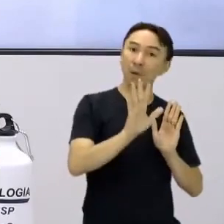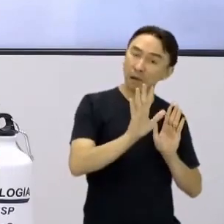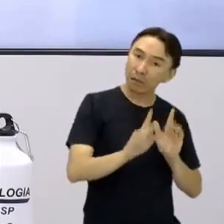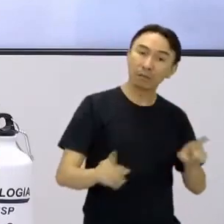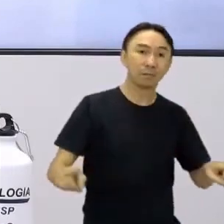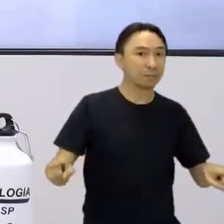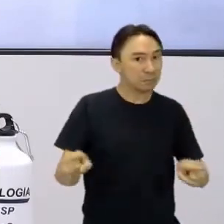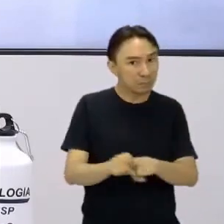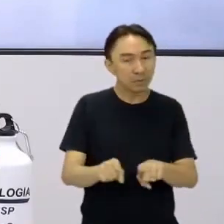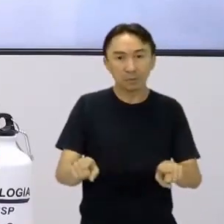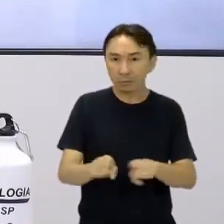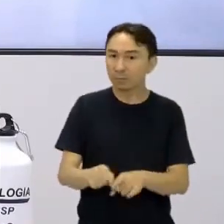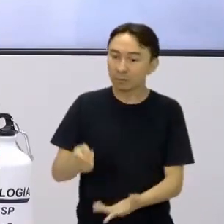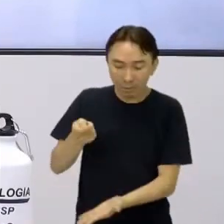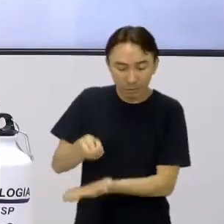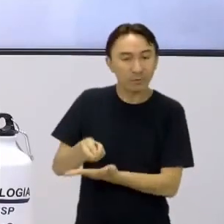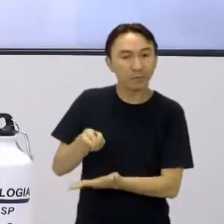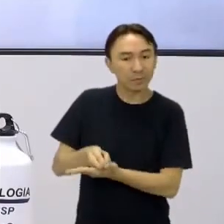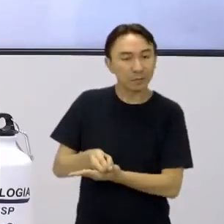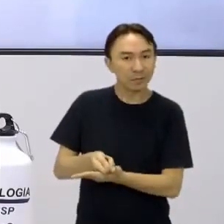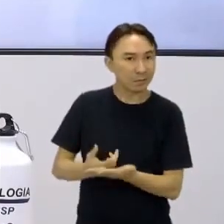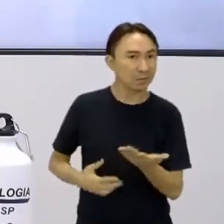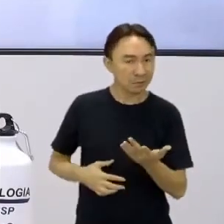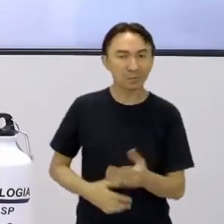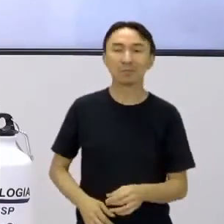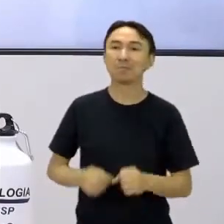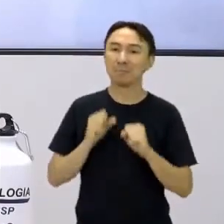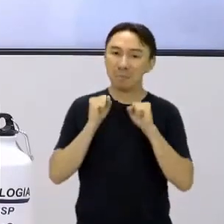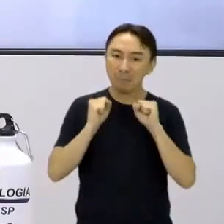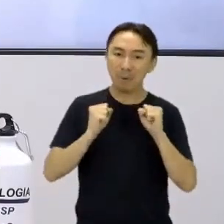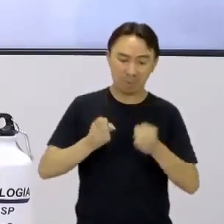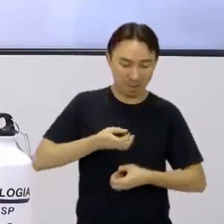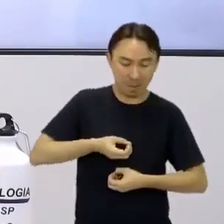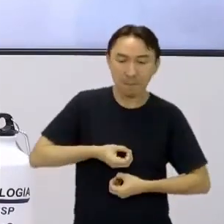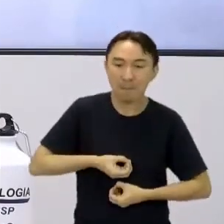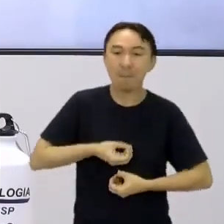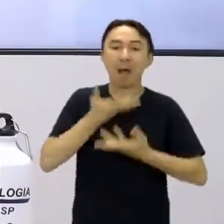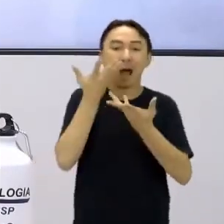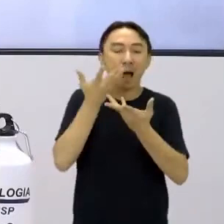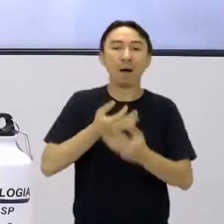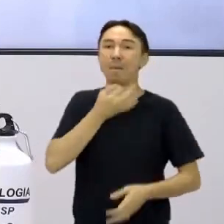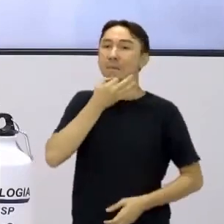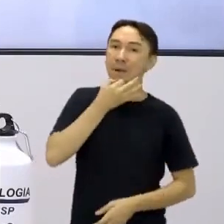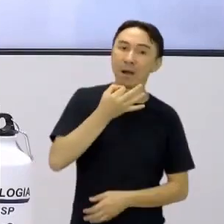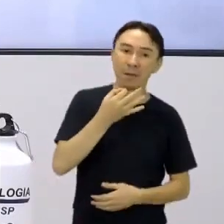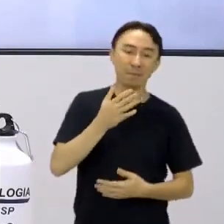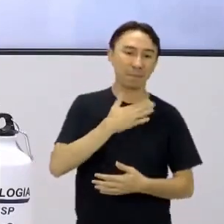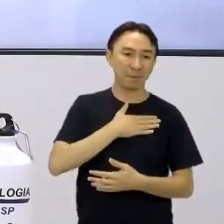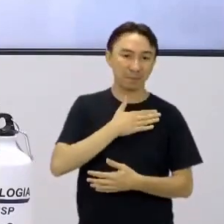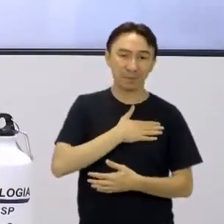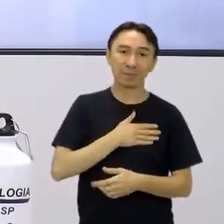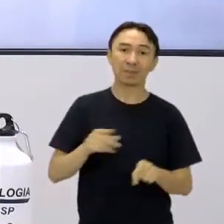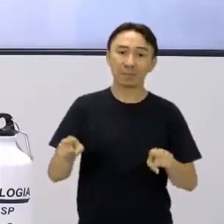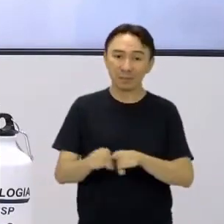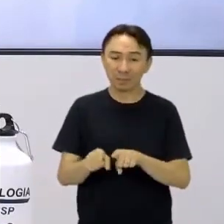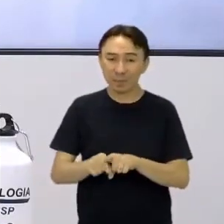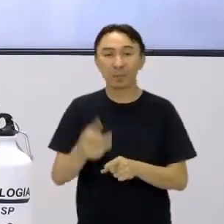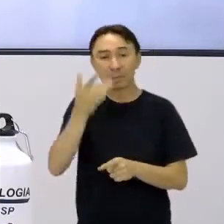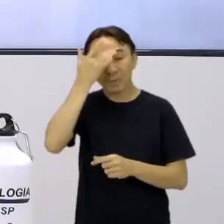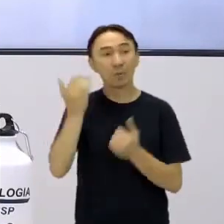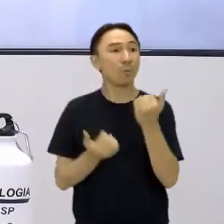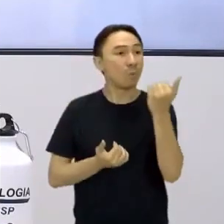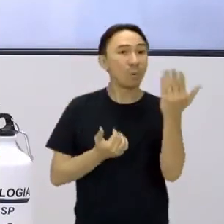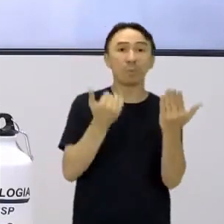eu tenho direito à liberdade de expressão, isso significa que eu tenho o dever de garantir a liberdade de expressão de outras pessoas.